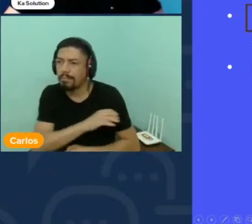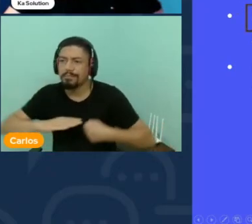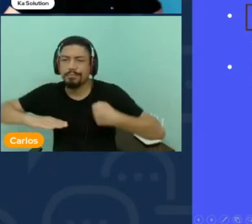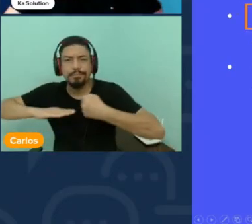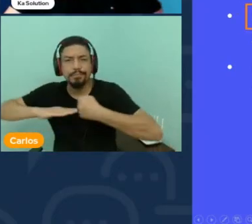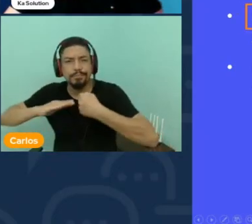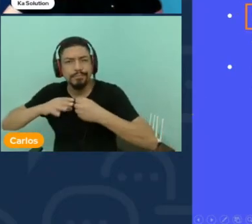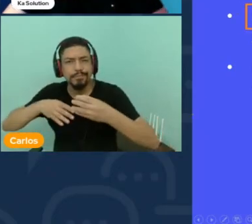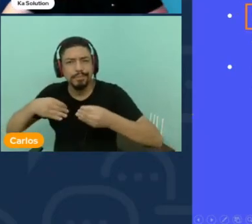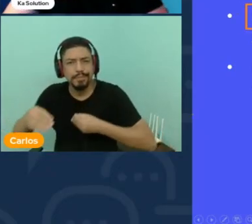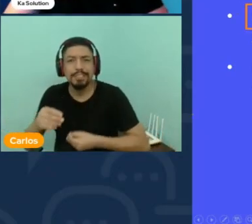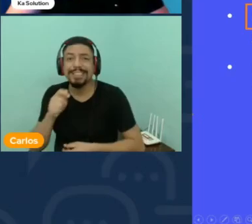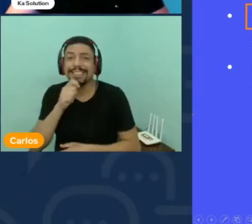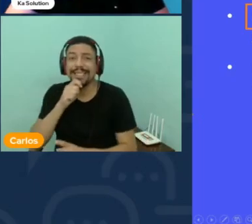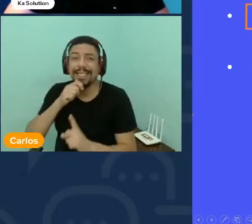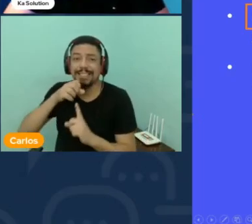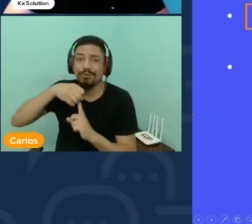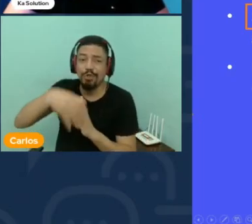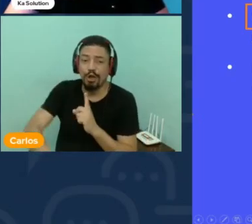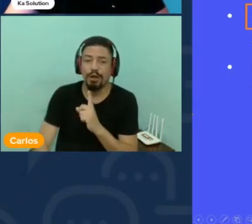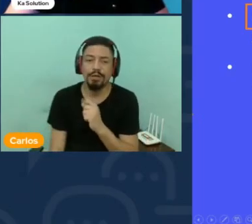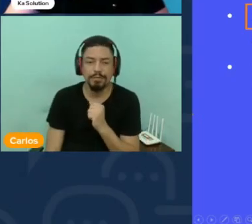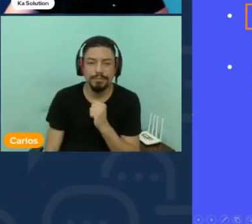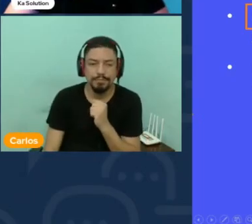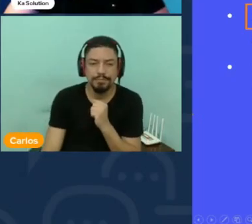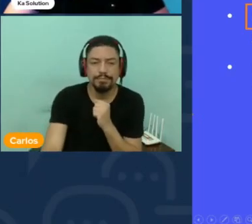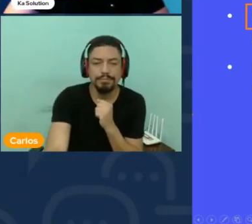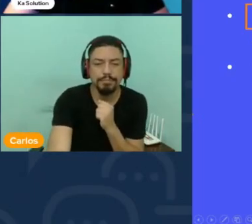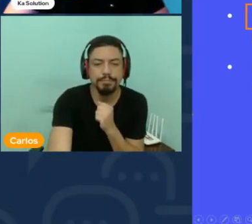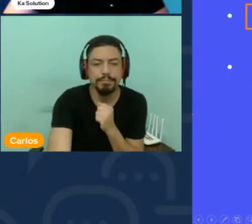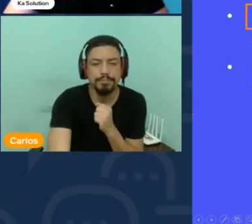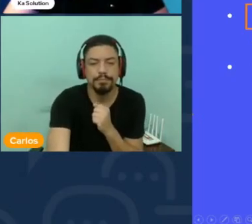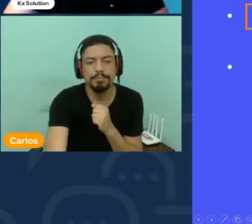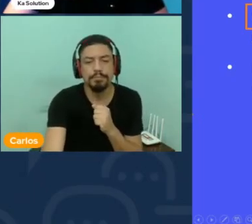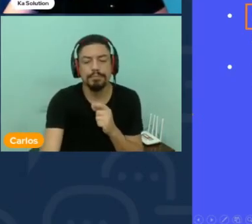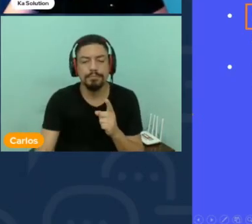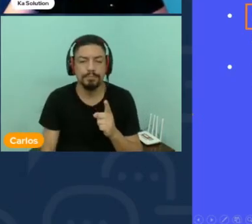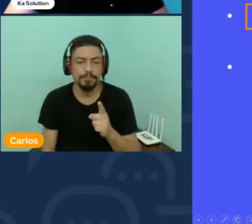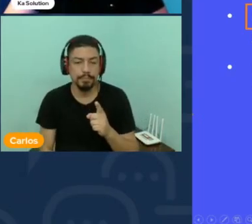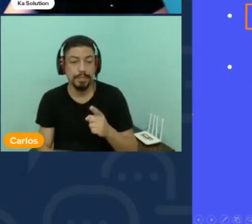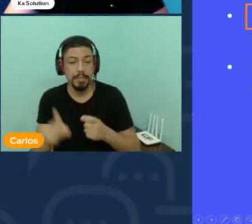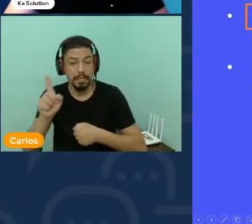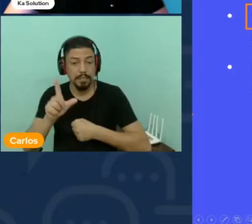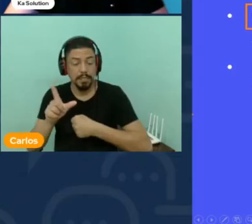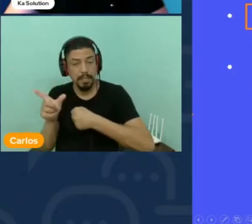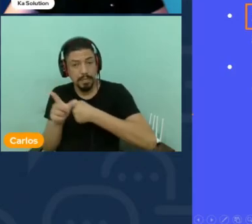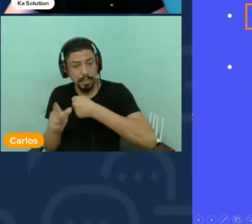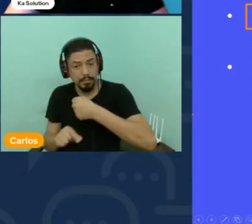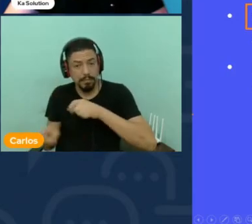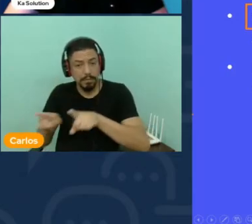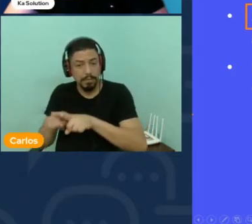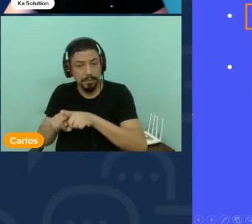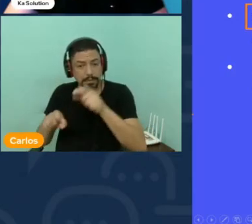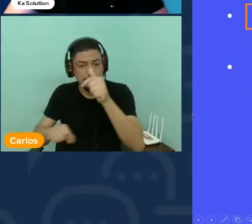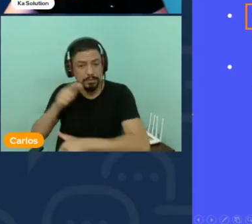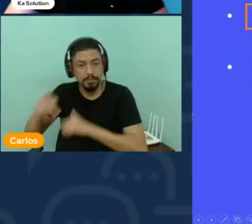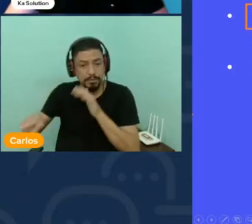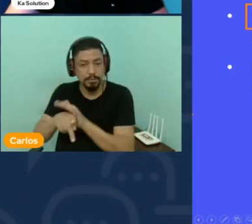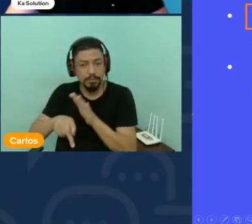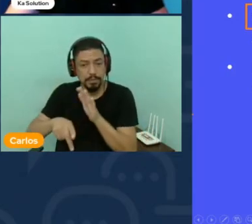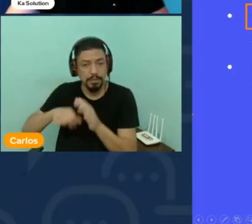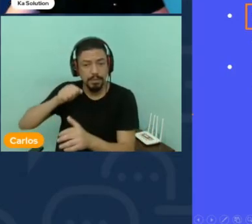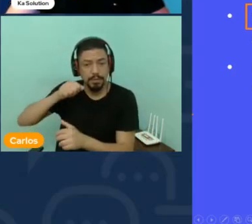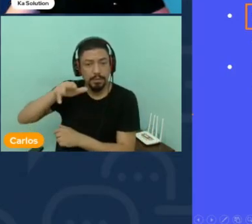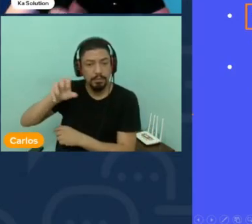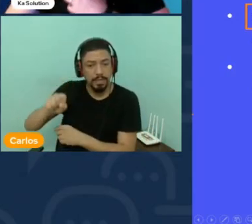só, sem servidor. Então, o Dynamo também é um serviço na AWS serverless,